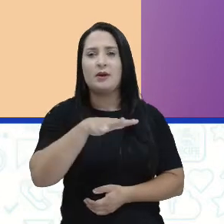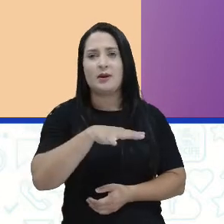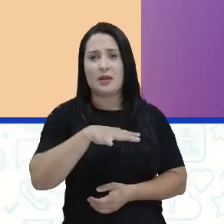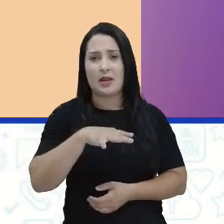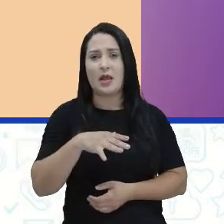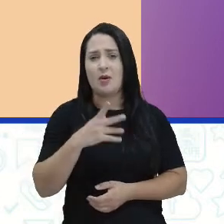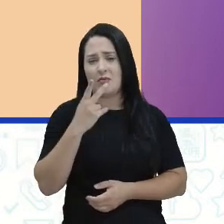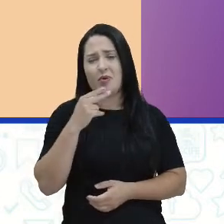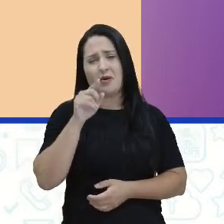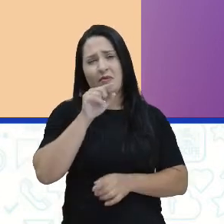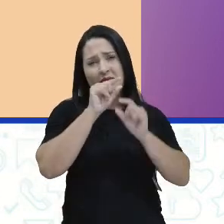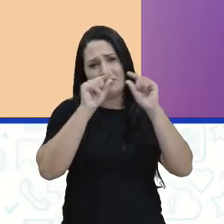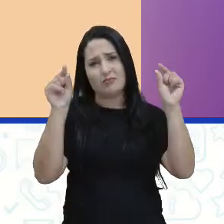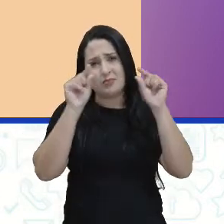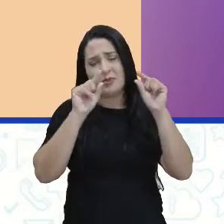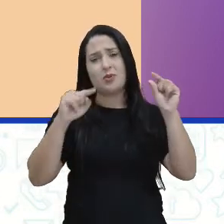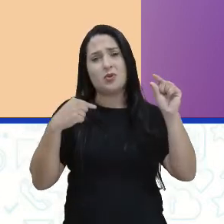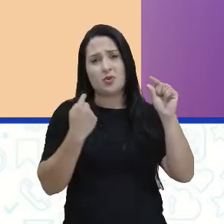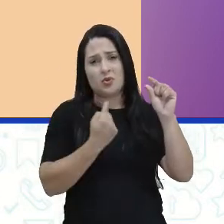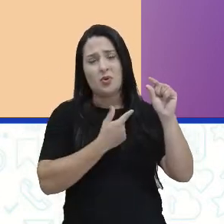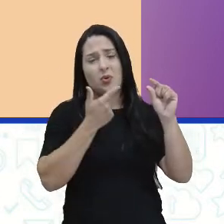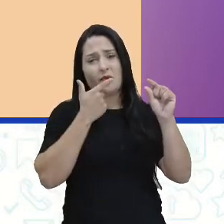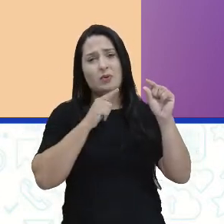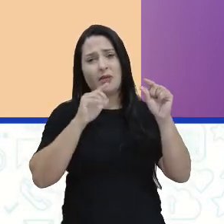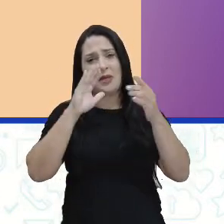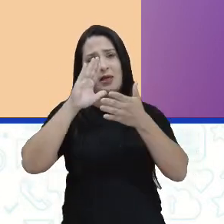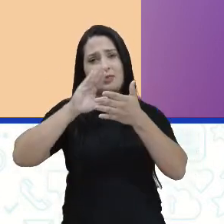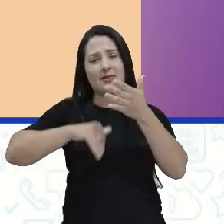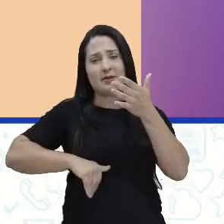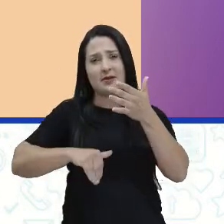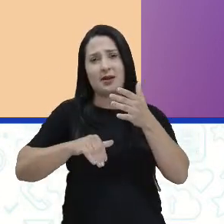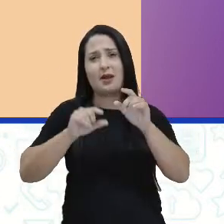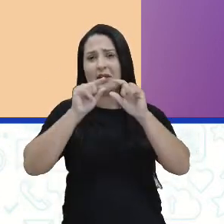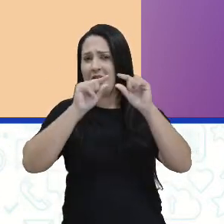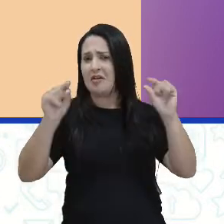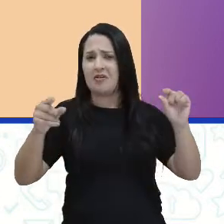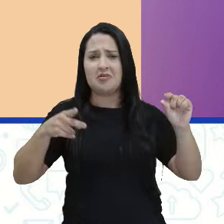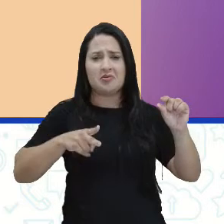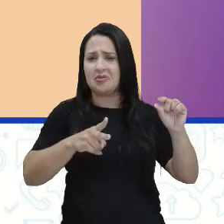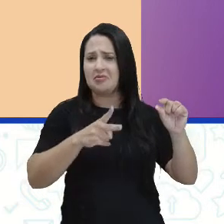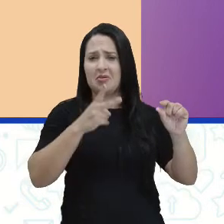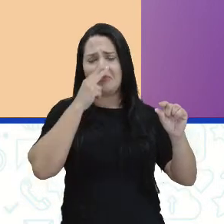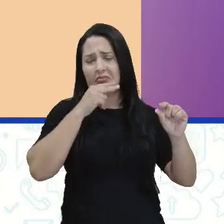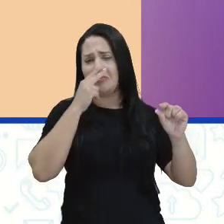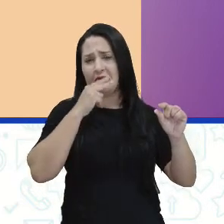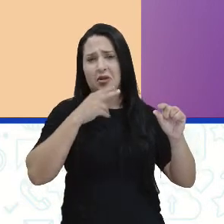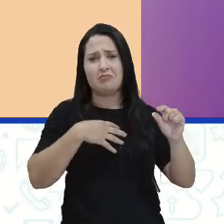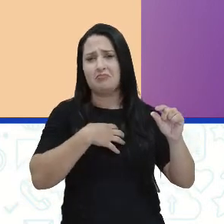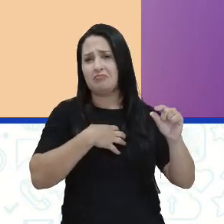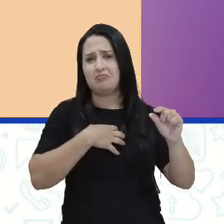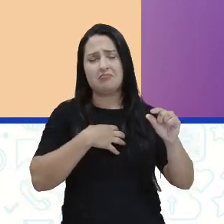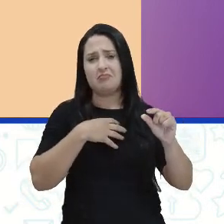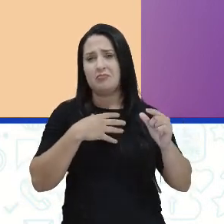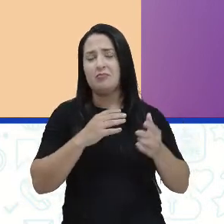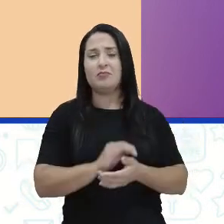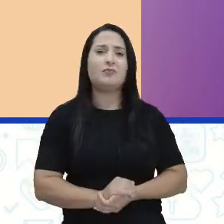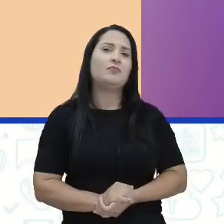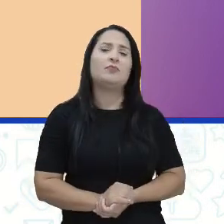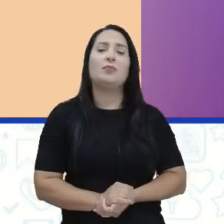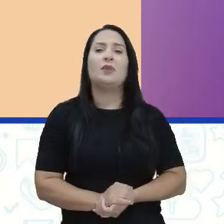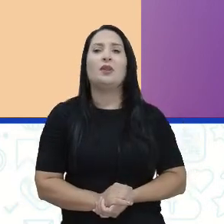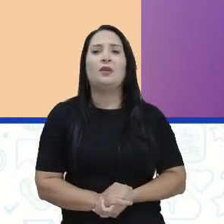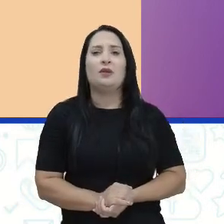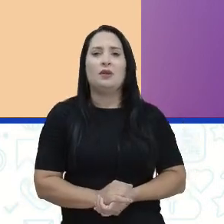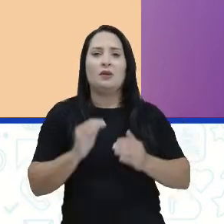caso desse, a gente consegue tirar e a oração continua fazendo sentido. No exemplo de baixo, a gente tem